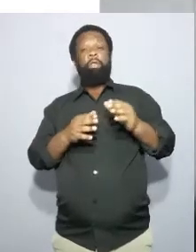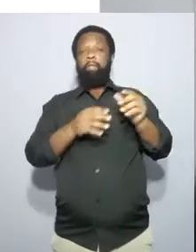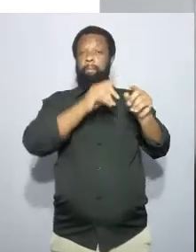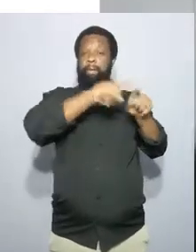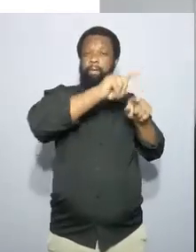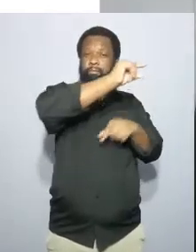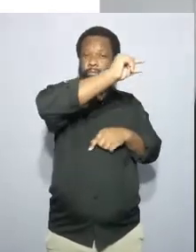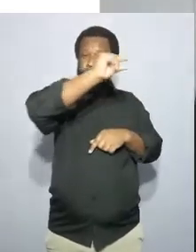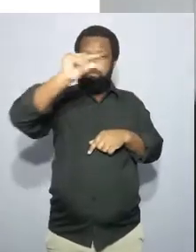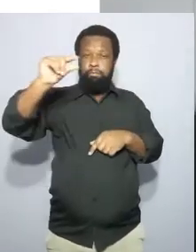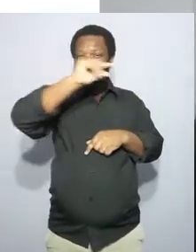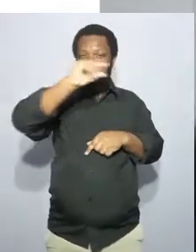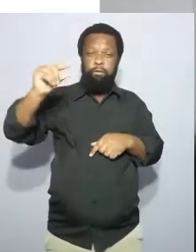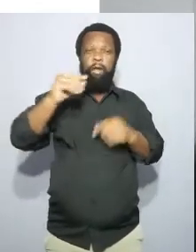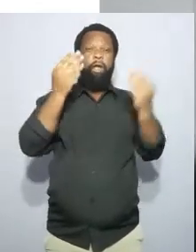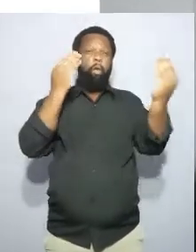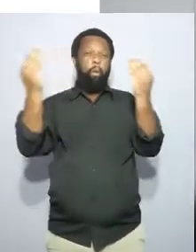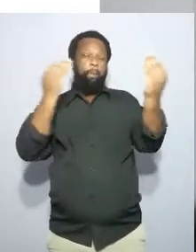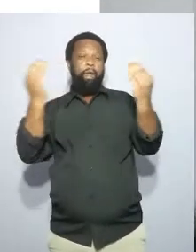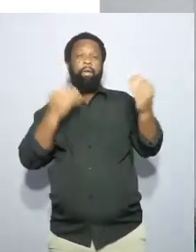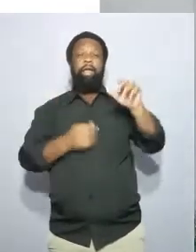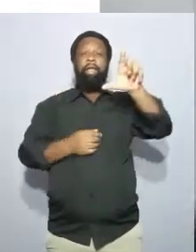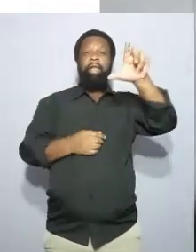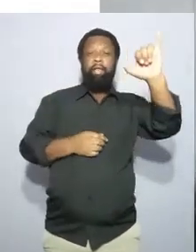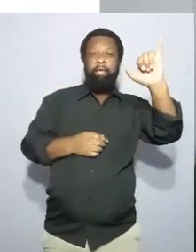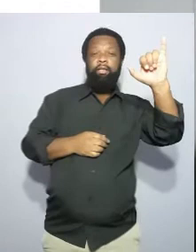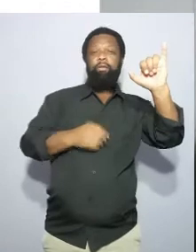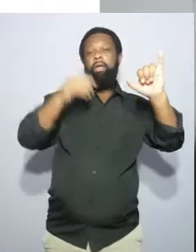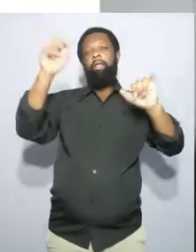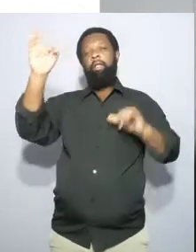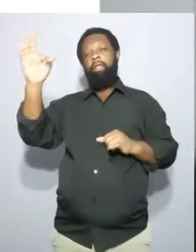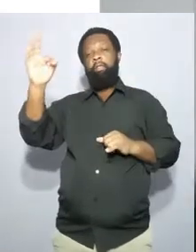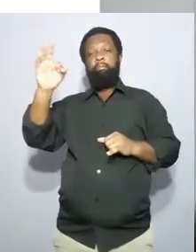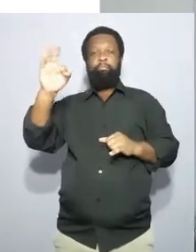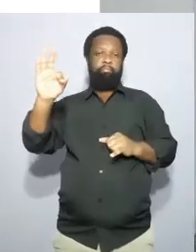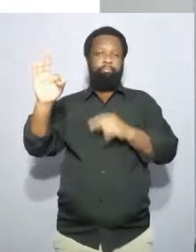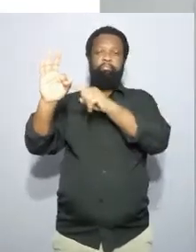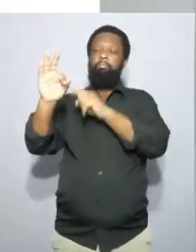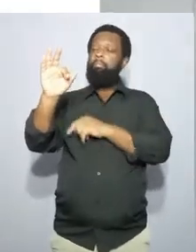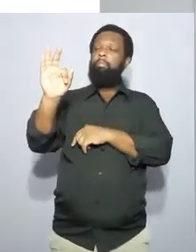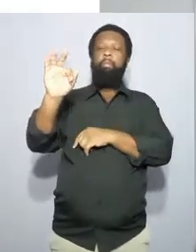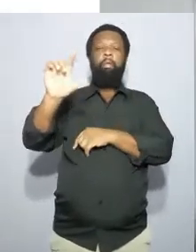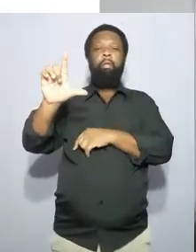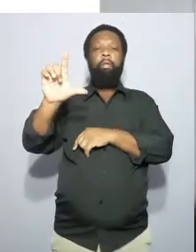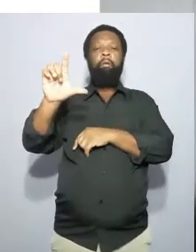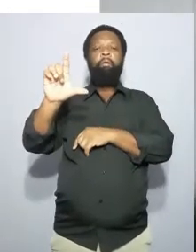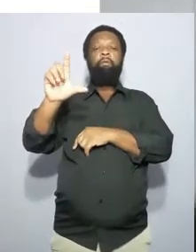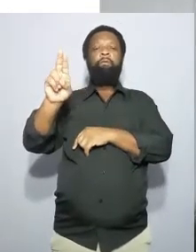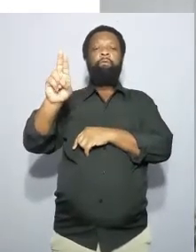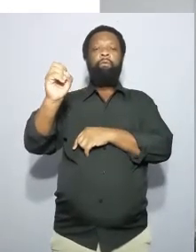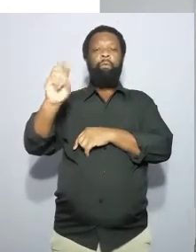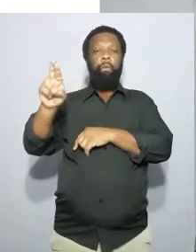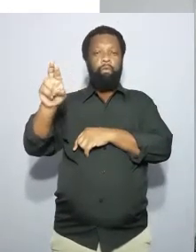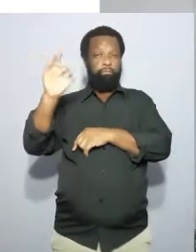período, vamos comparar, então, o lítio com o flúor, tudo bem? Bem, como nós já falamos ao longo de um mesmo